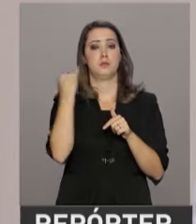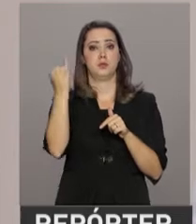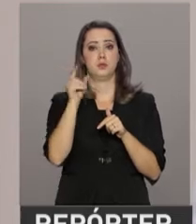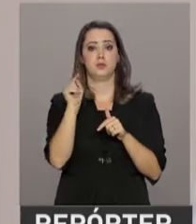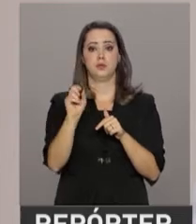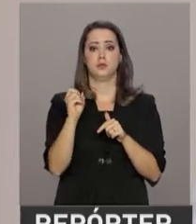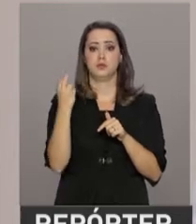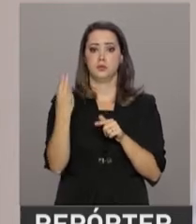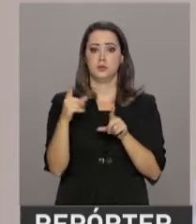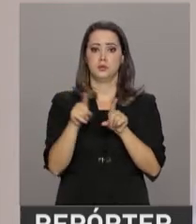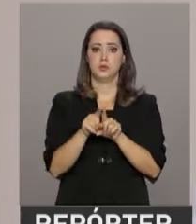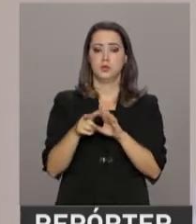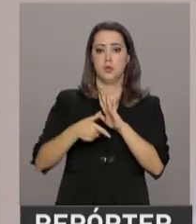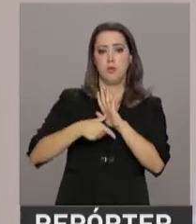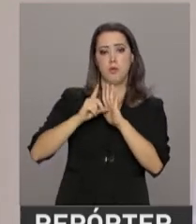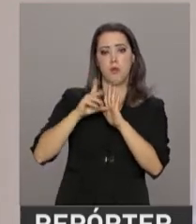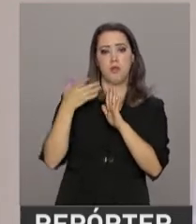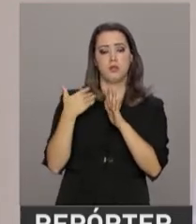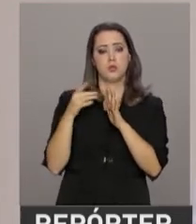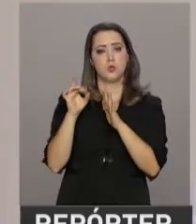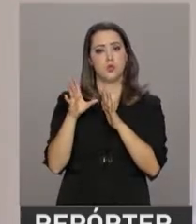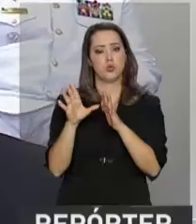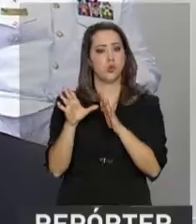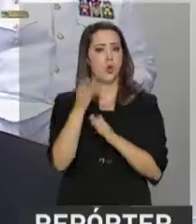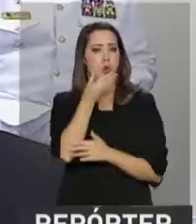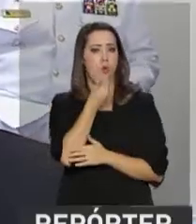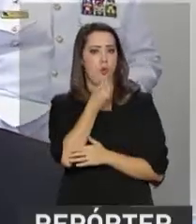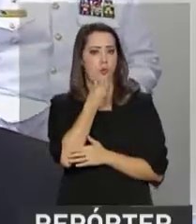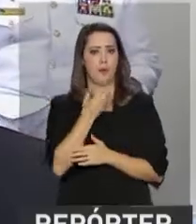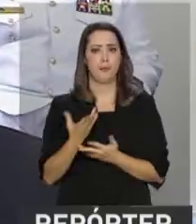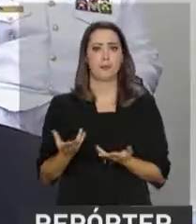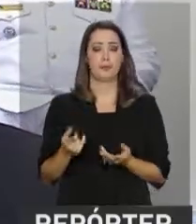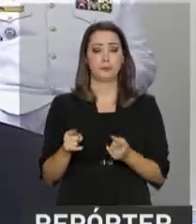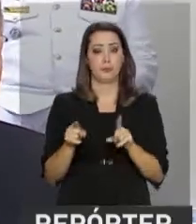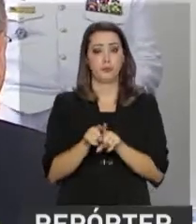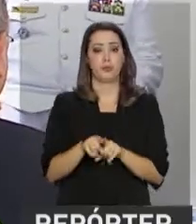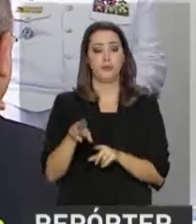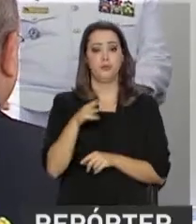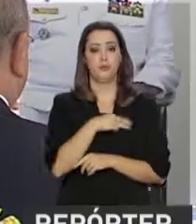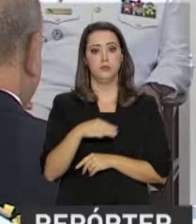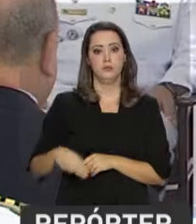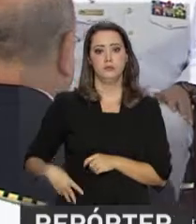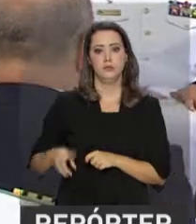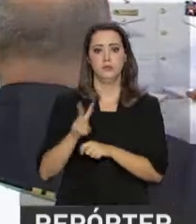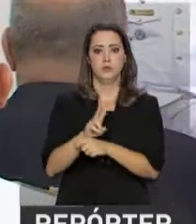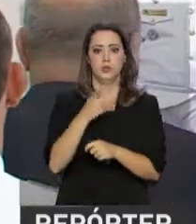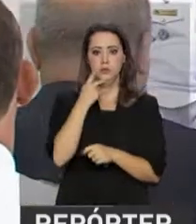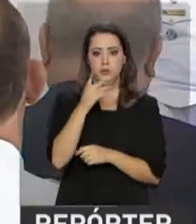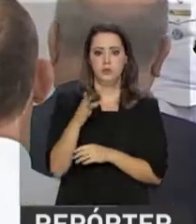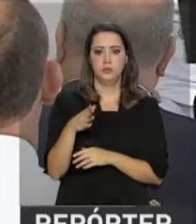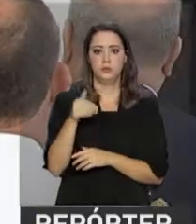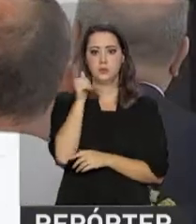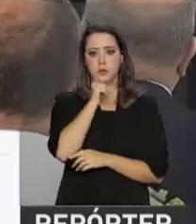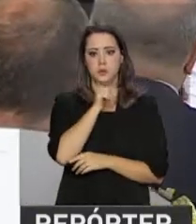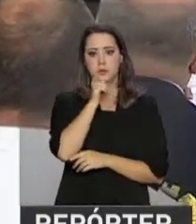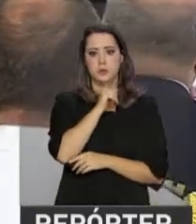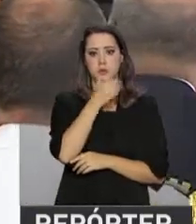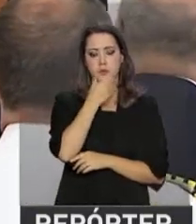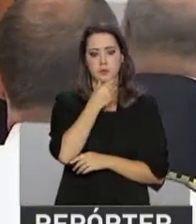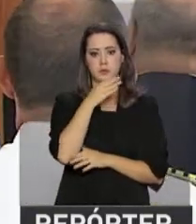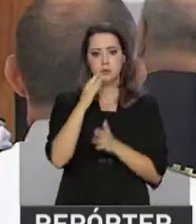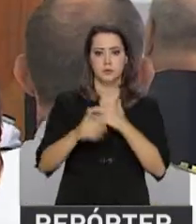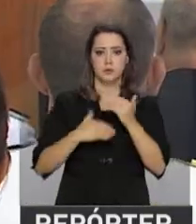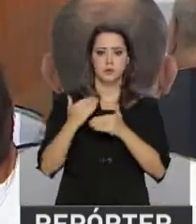outrora ocupados exclusivamente por homens já o ministro da defesa lembrou que a igualdade entre homens e mulheres é um